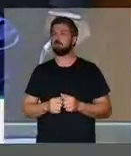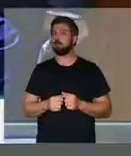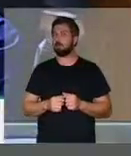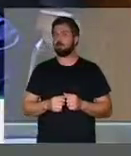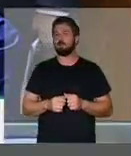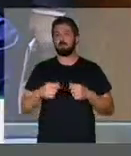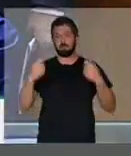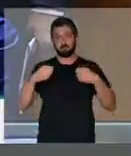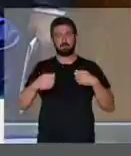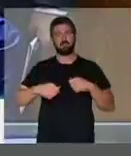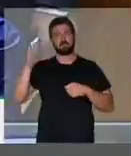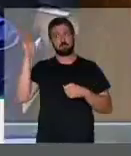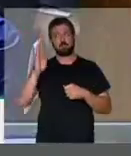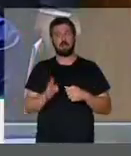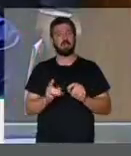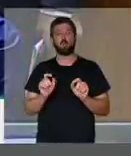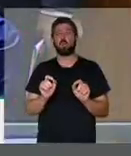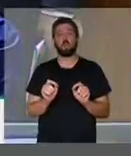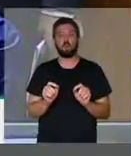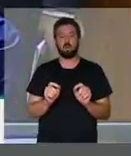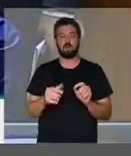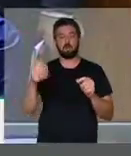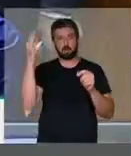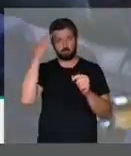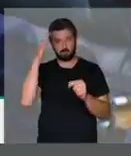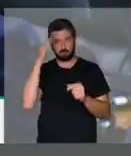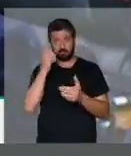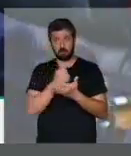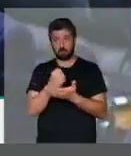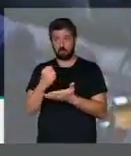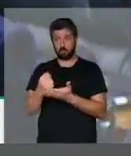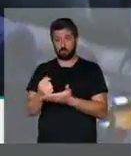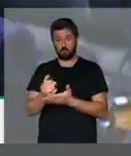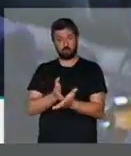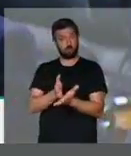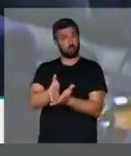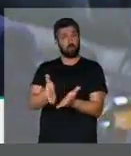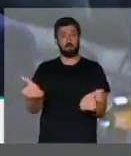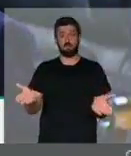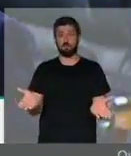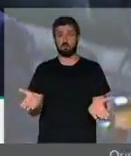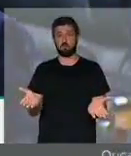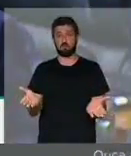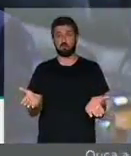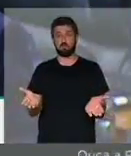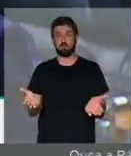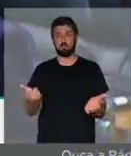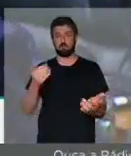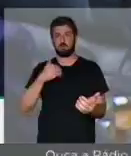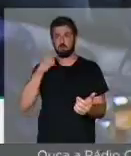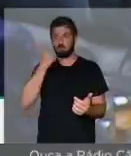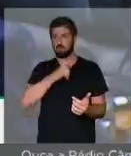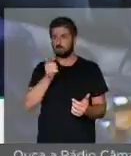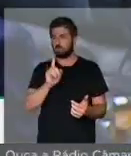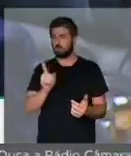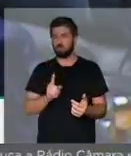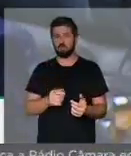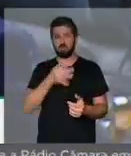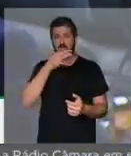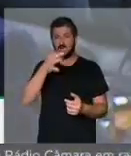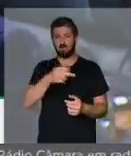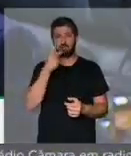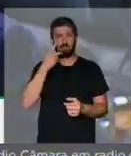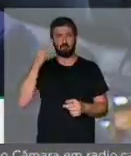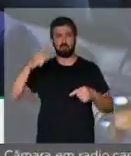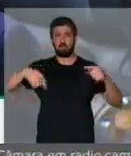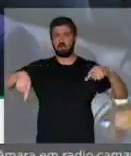a gente precisa no país entender que os contratos precisam ser cumpridos. Eu não consigo aceitar os argumentos que